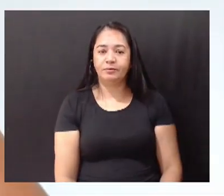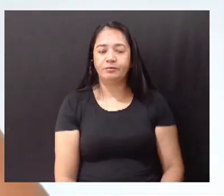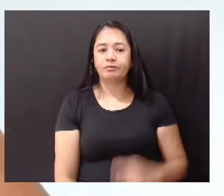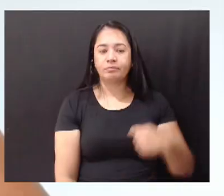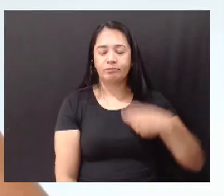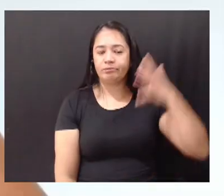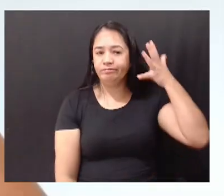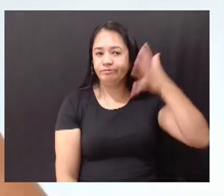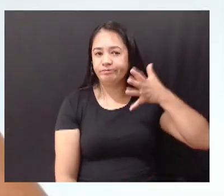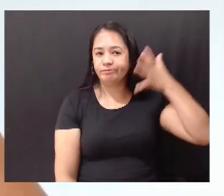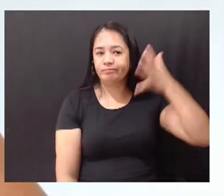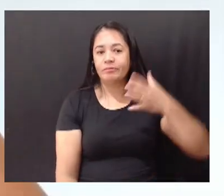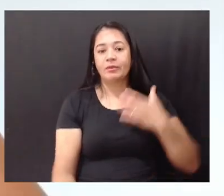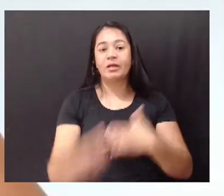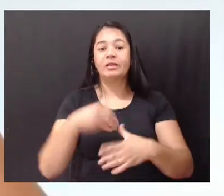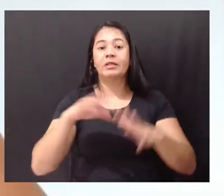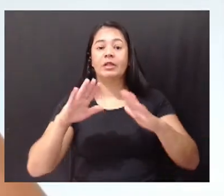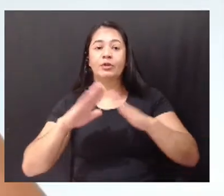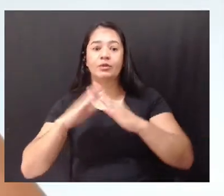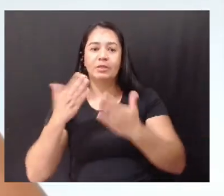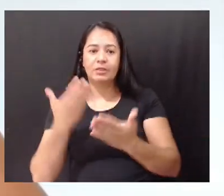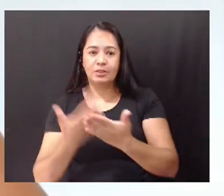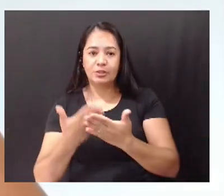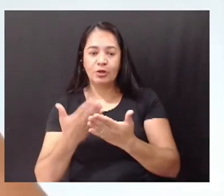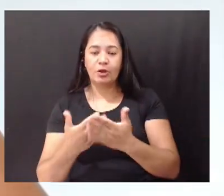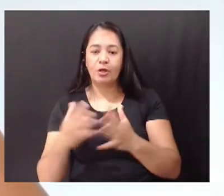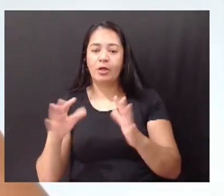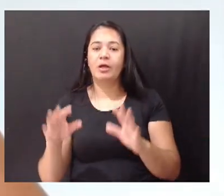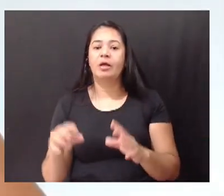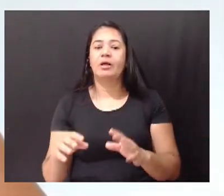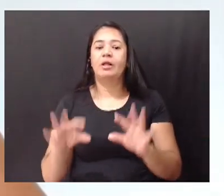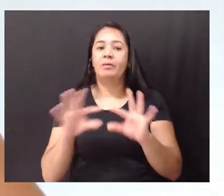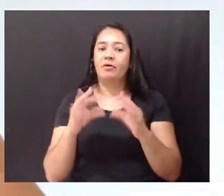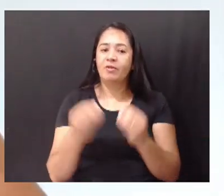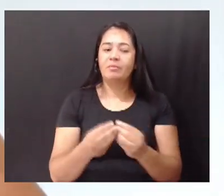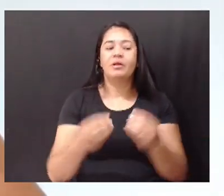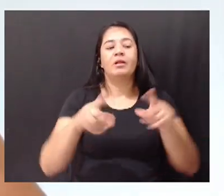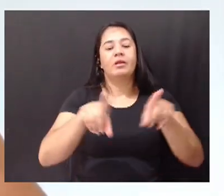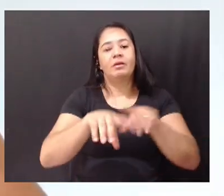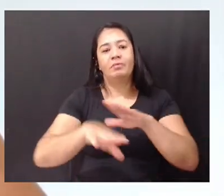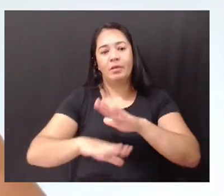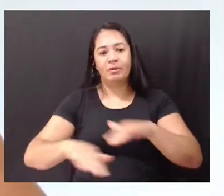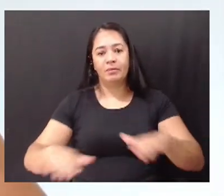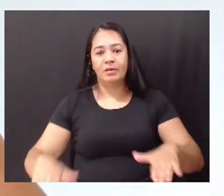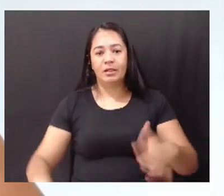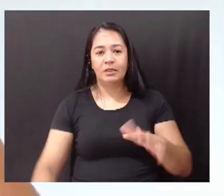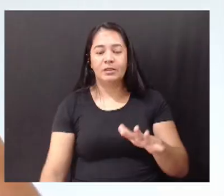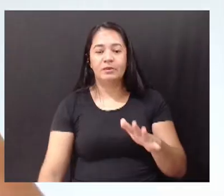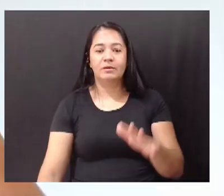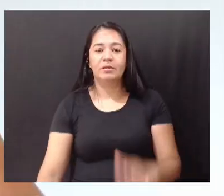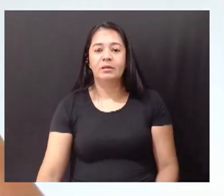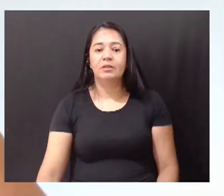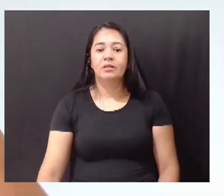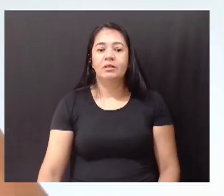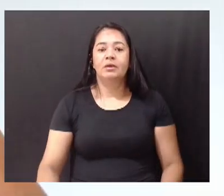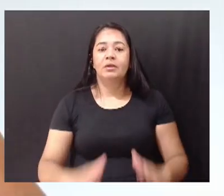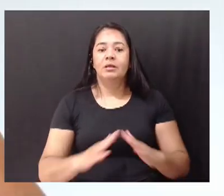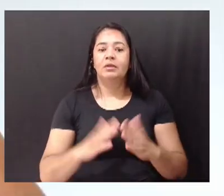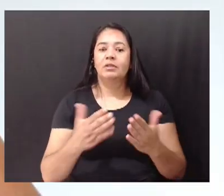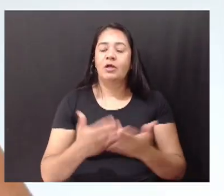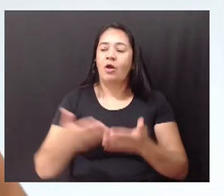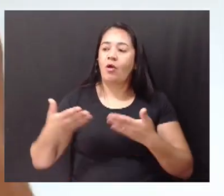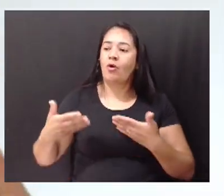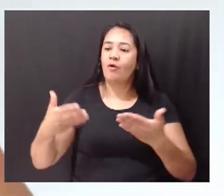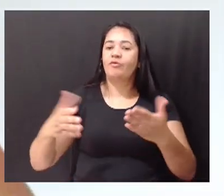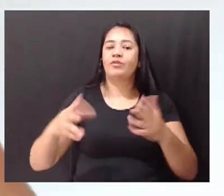escolas, tanto para os pais quanto para as crianças, né? Então, geralmente, as escolas me convidam para dar essas palestras com esses temas